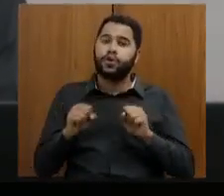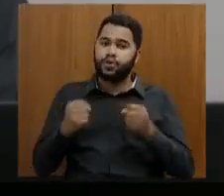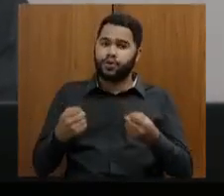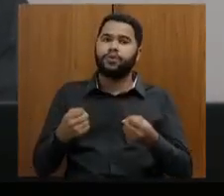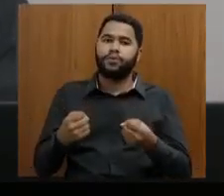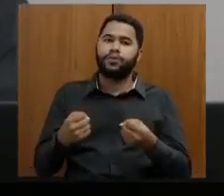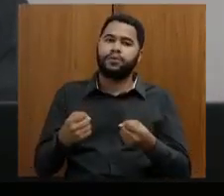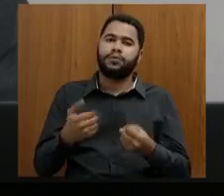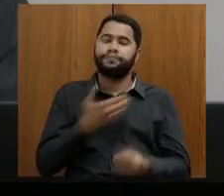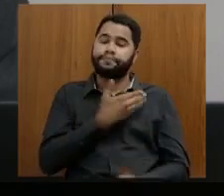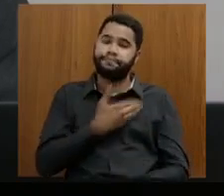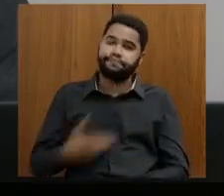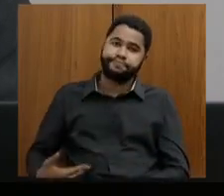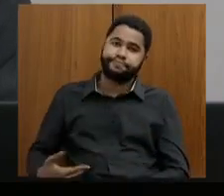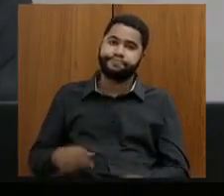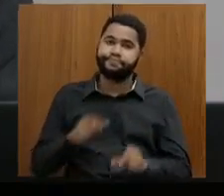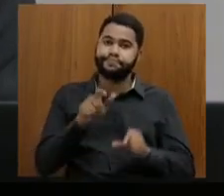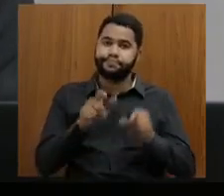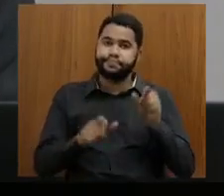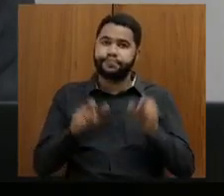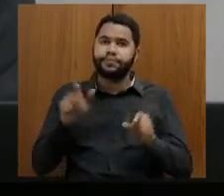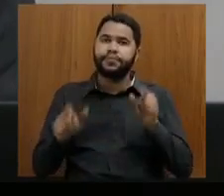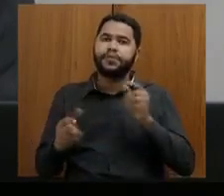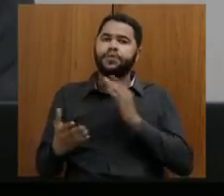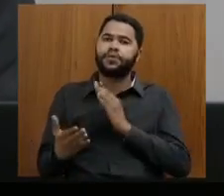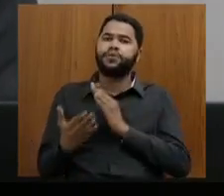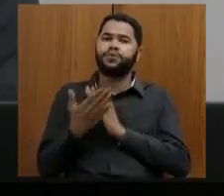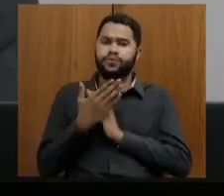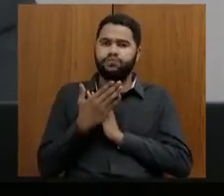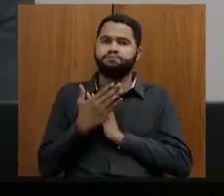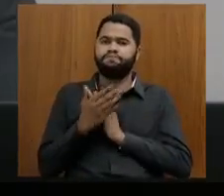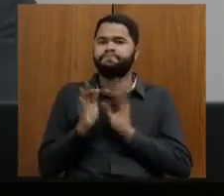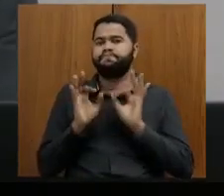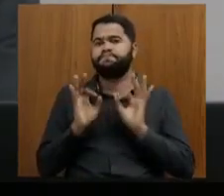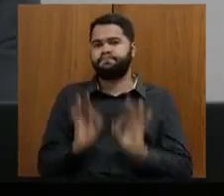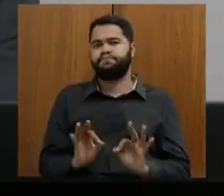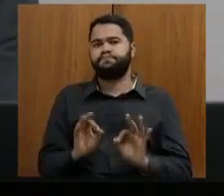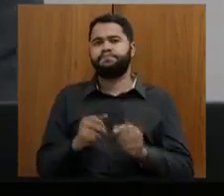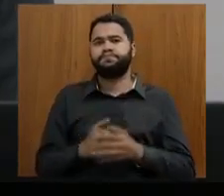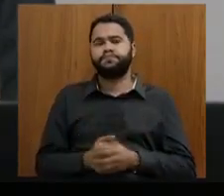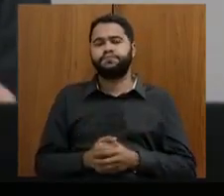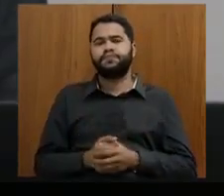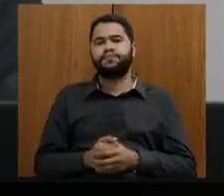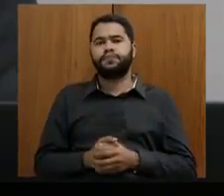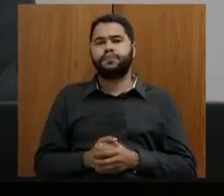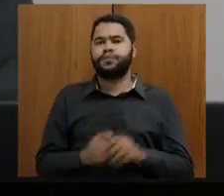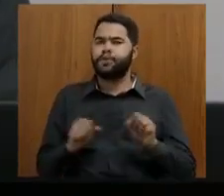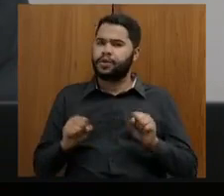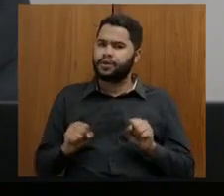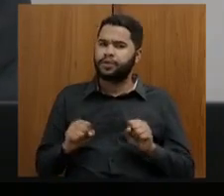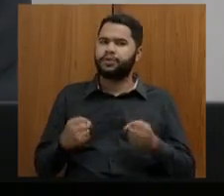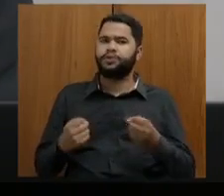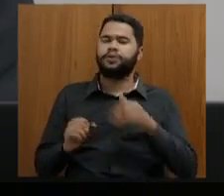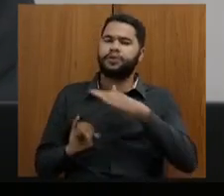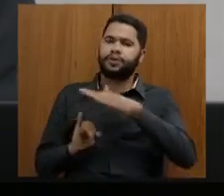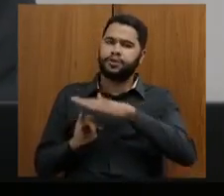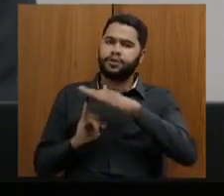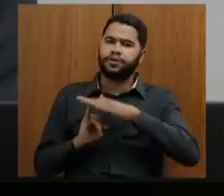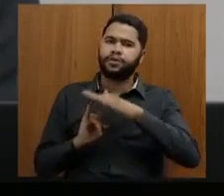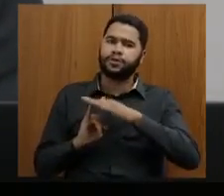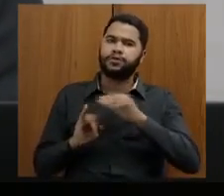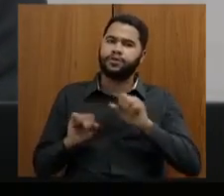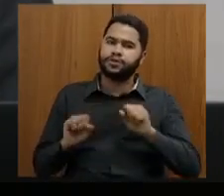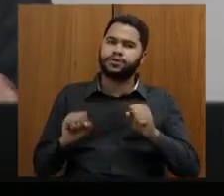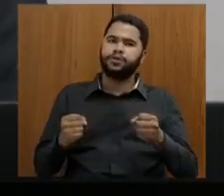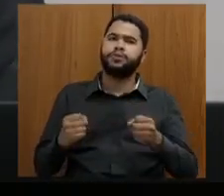e são é pessoas que têm nos ajudado muito aí a defender as instituições de segurança